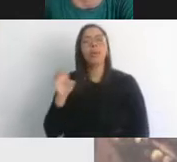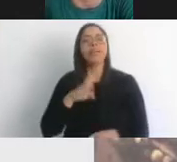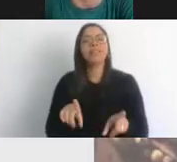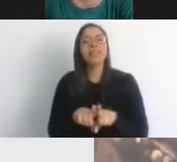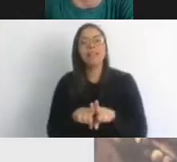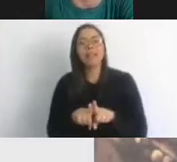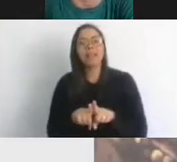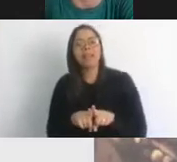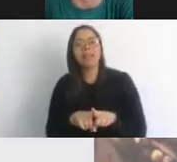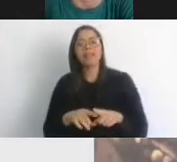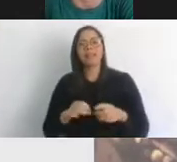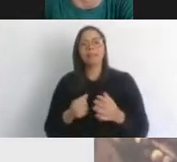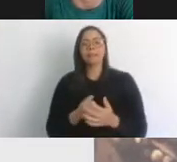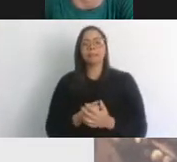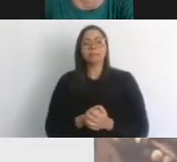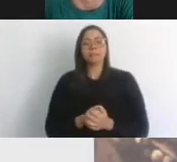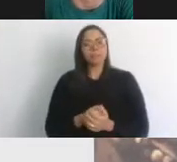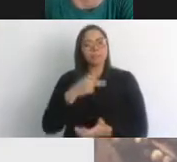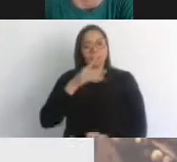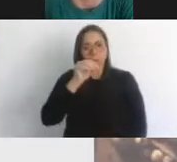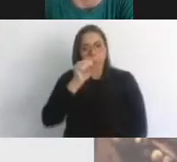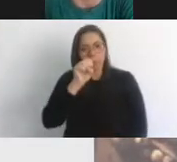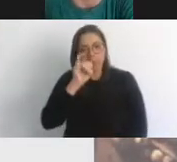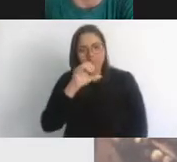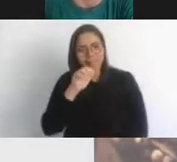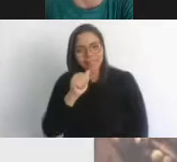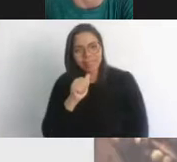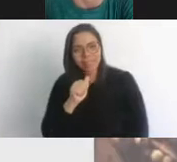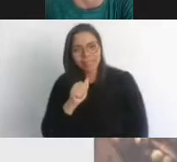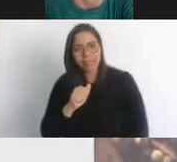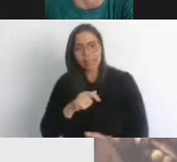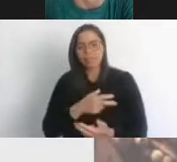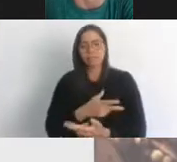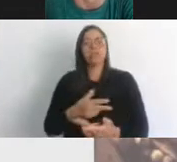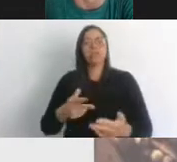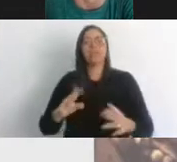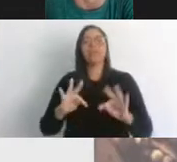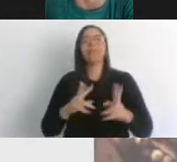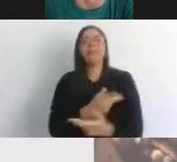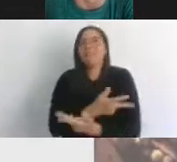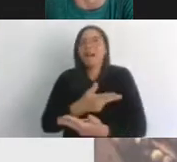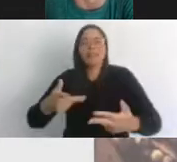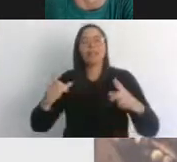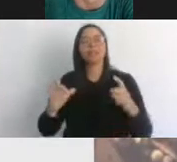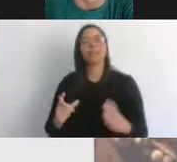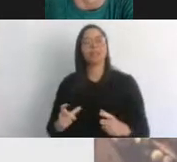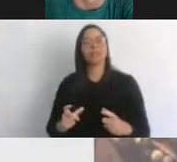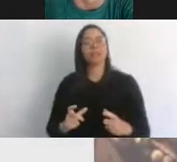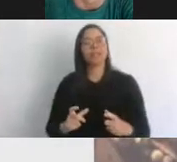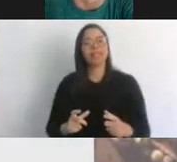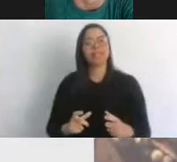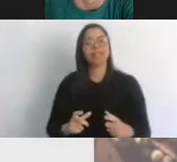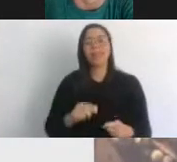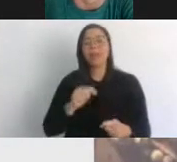tem um poema que a estrutura ao EA poesia que pode estar dissolvido em várias outras estruturas a